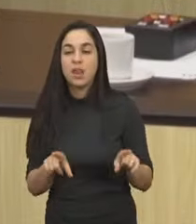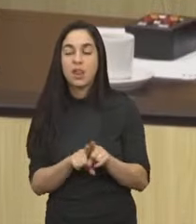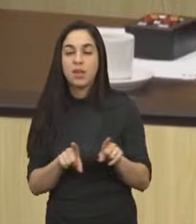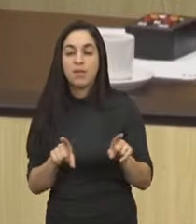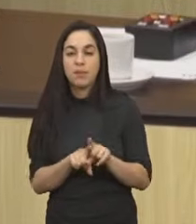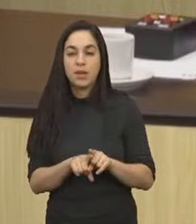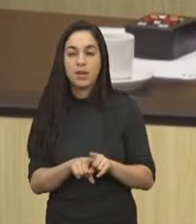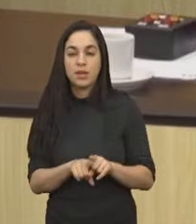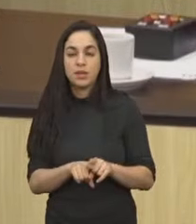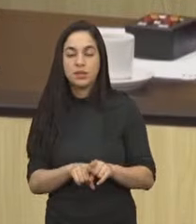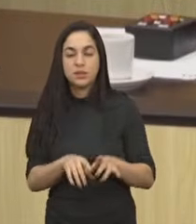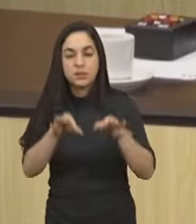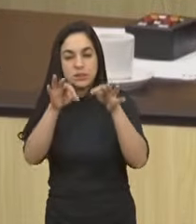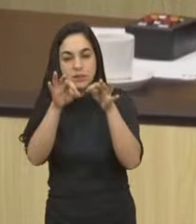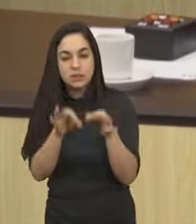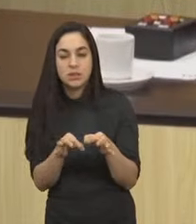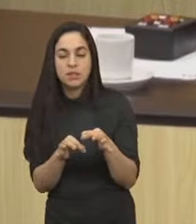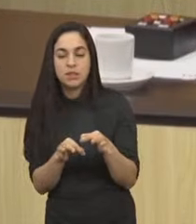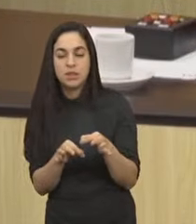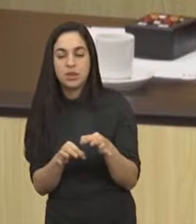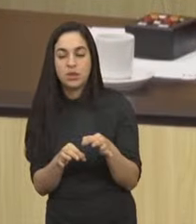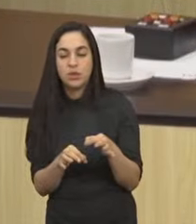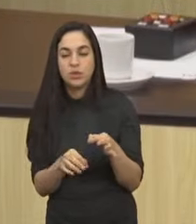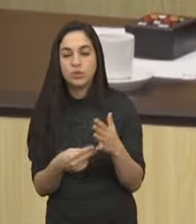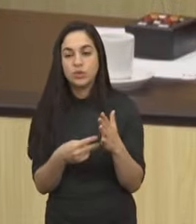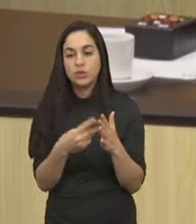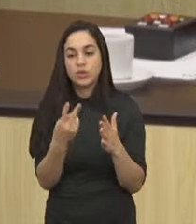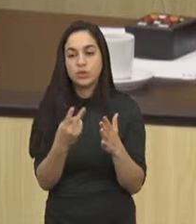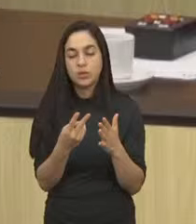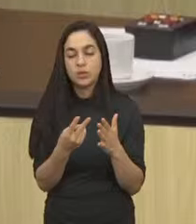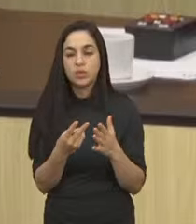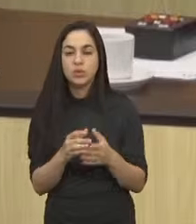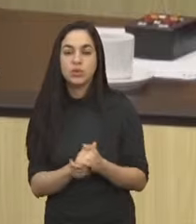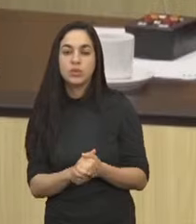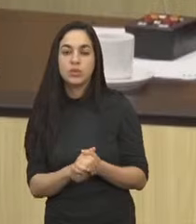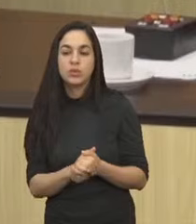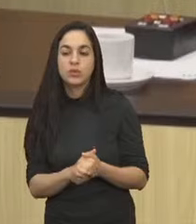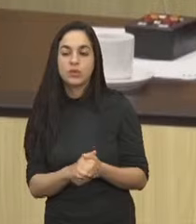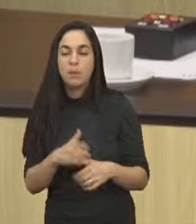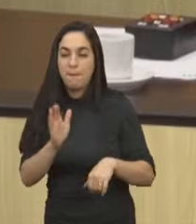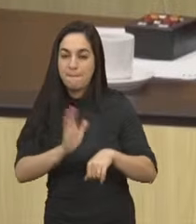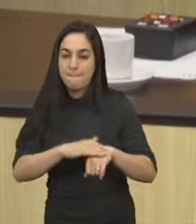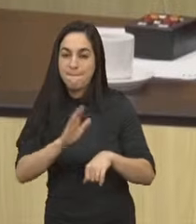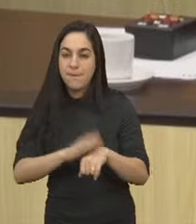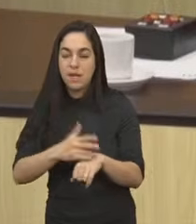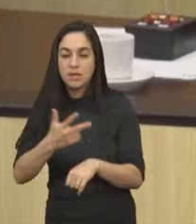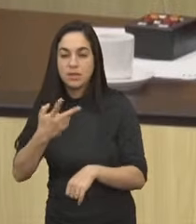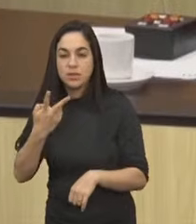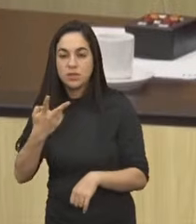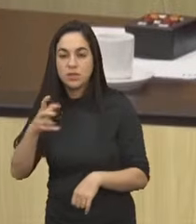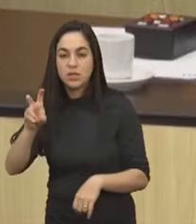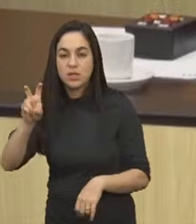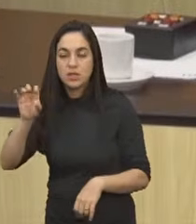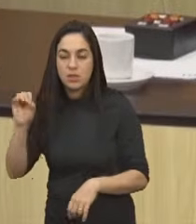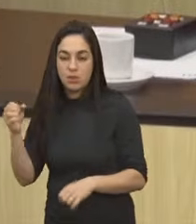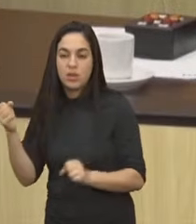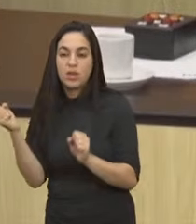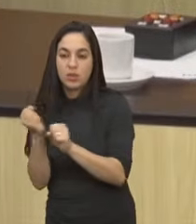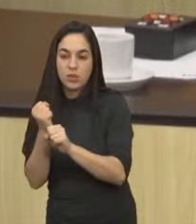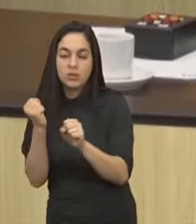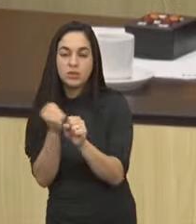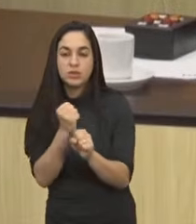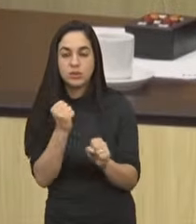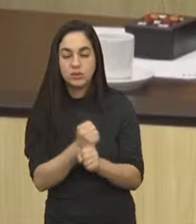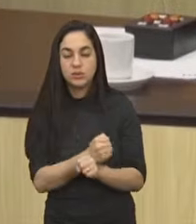da efetiva implantação do segundo convênio firmado para a construção de mais 250 unidades. Solicitamos